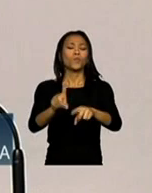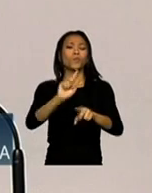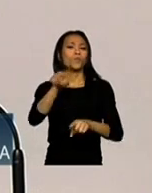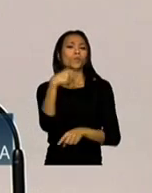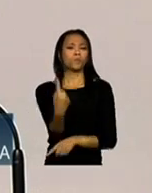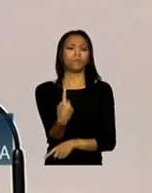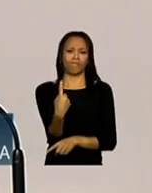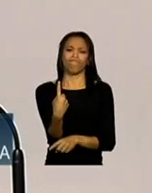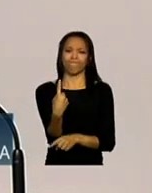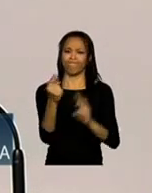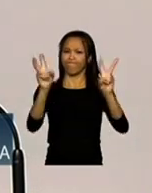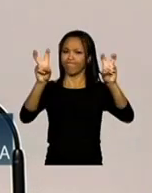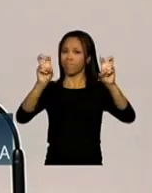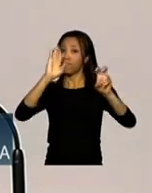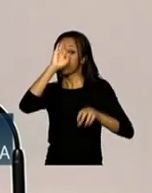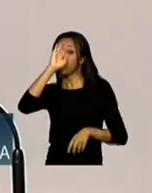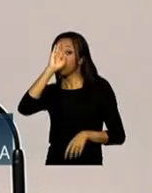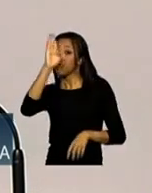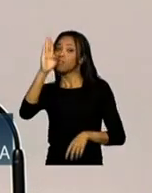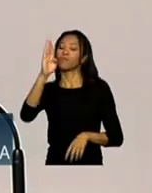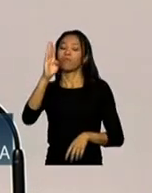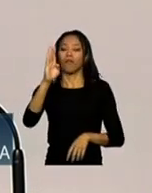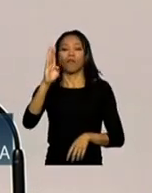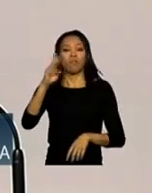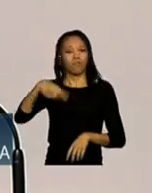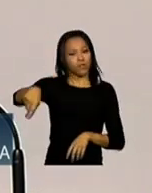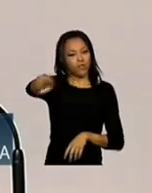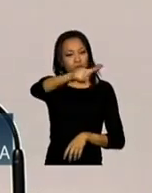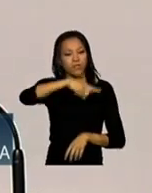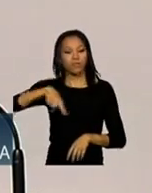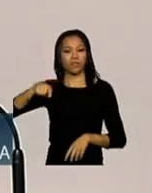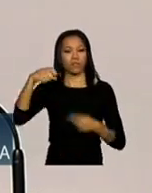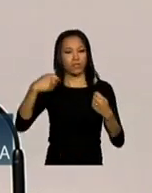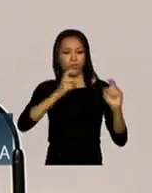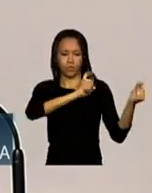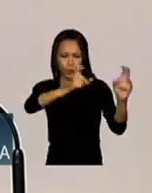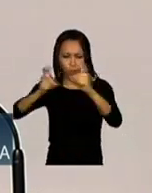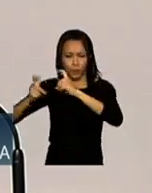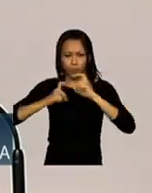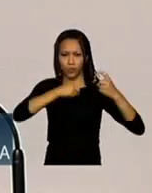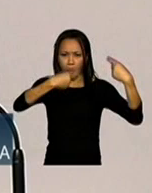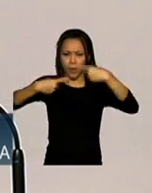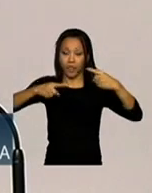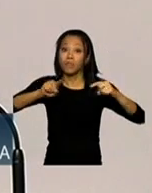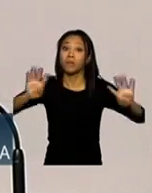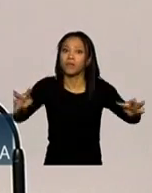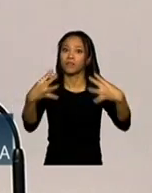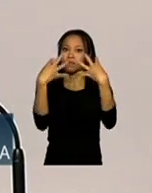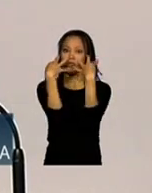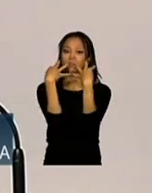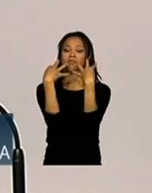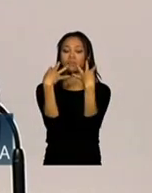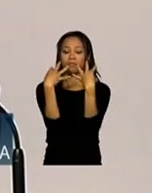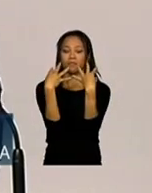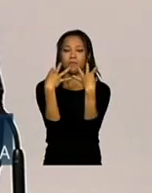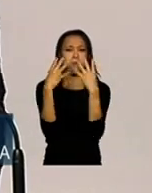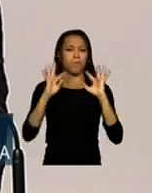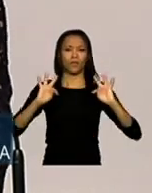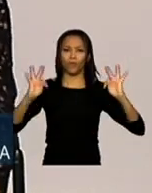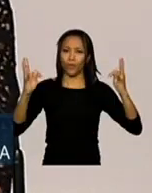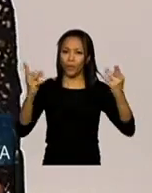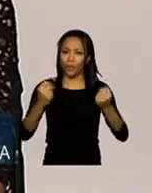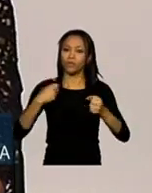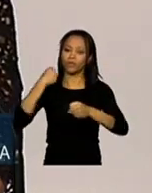questões principais que deve chamar nossa atenção para todos